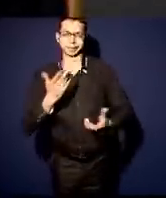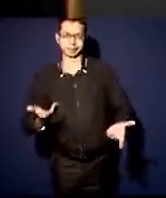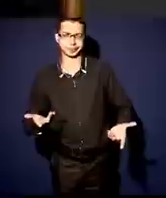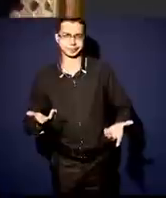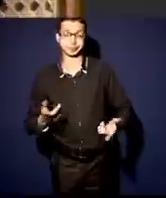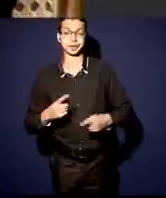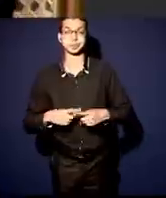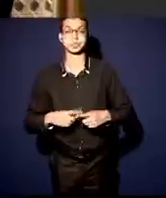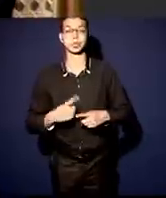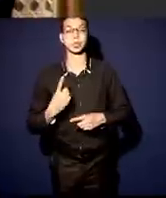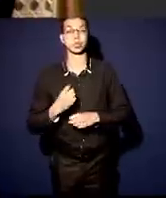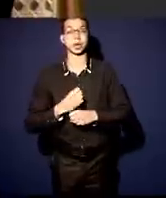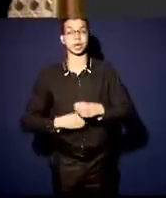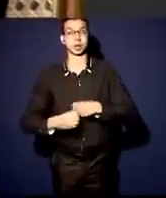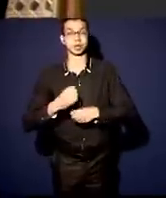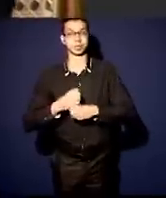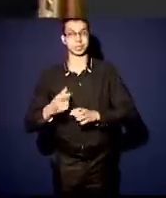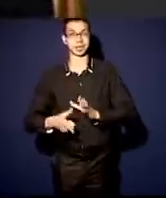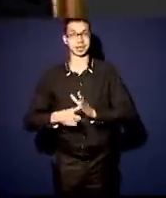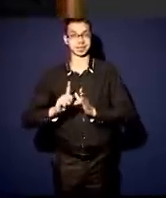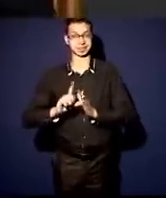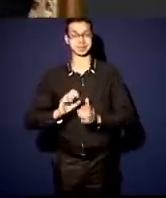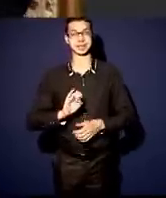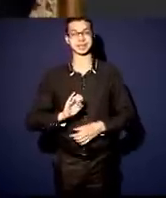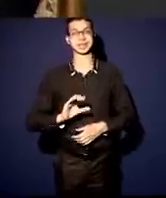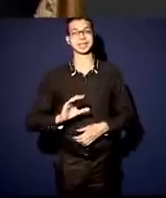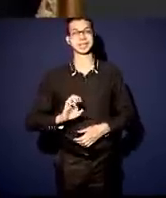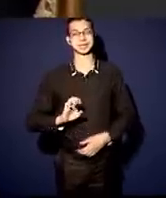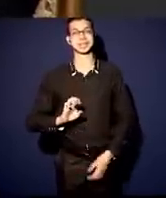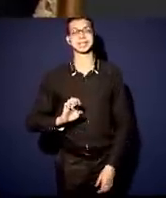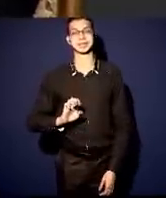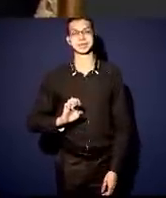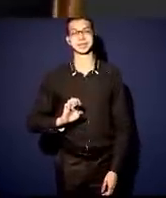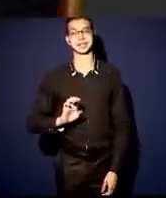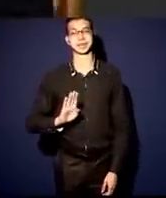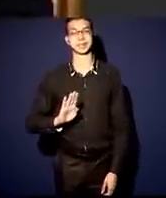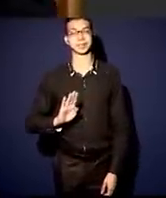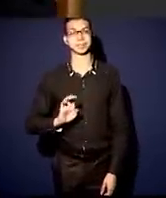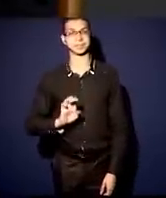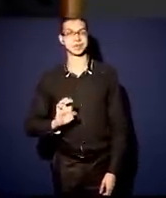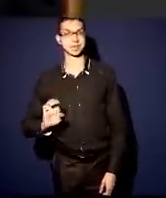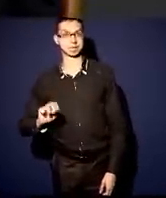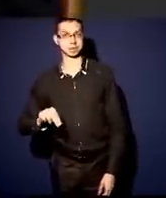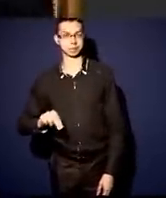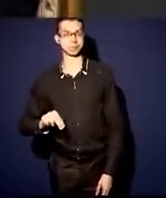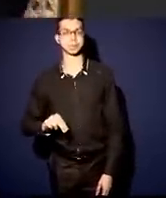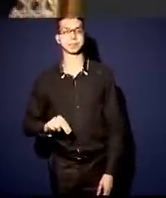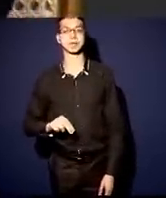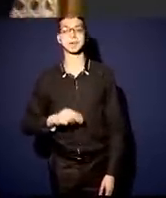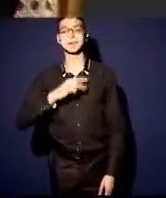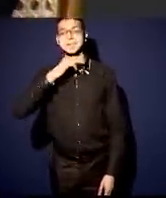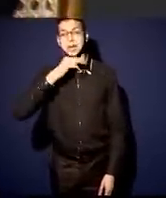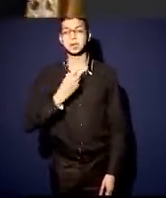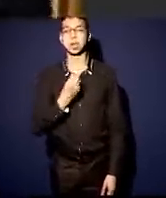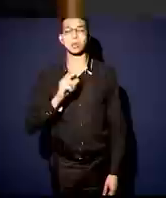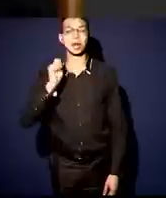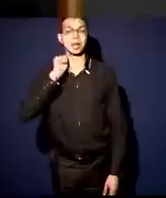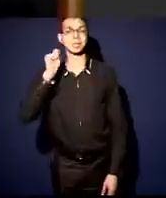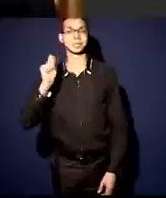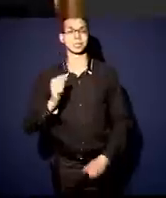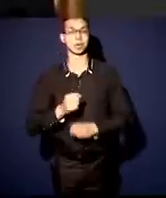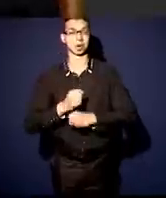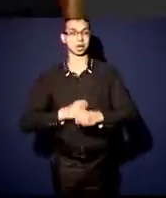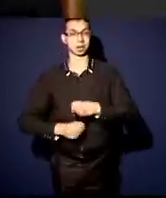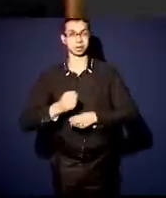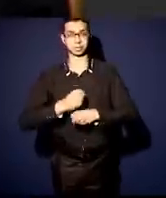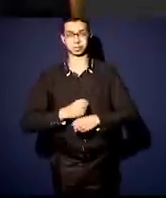Sei lá, um ano antes do ECB. Né? O ECB há um ano atrás, né? Em março, abril do ano passado, estava em denial. Do